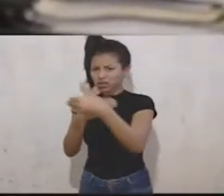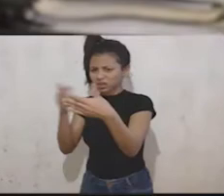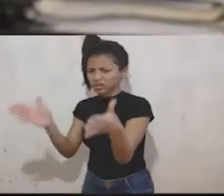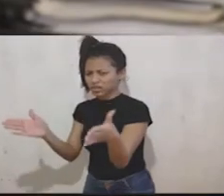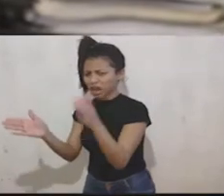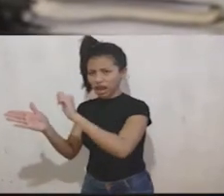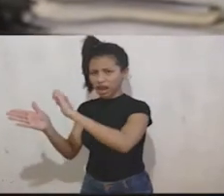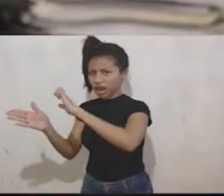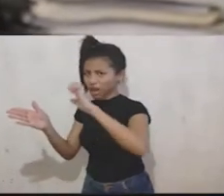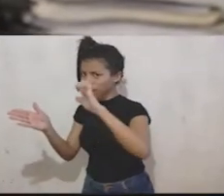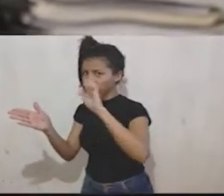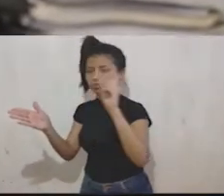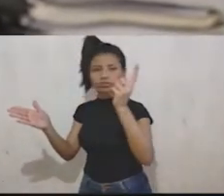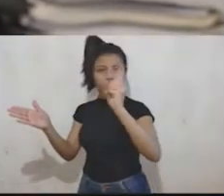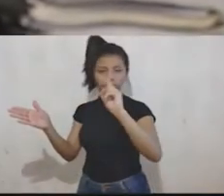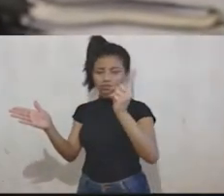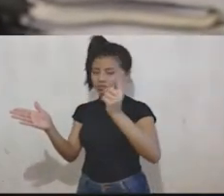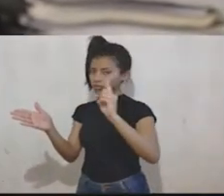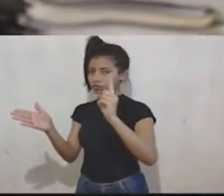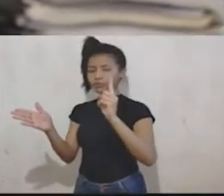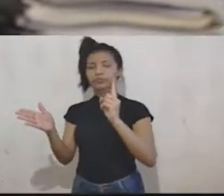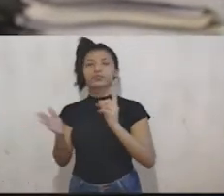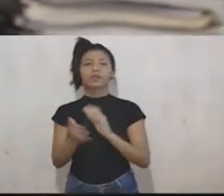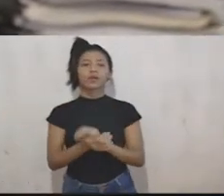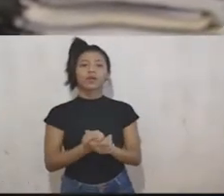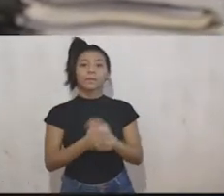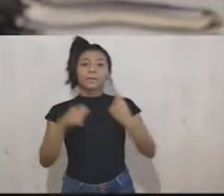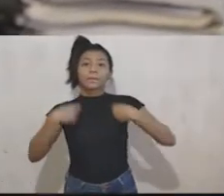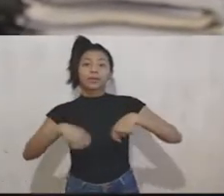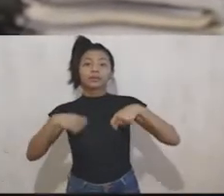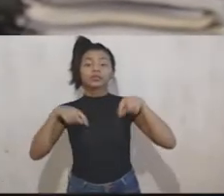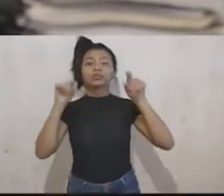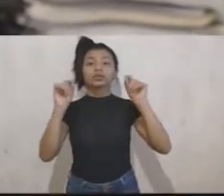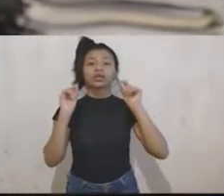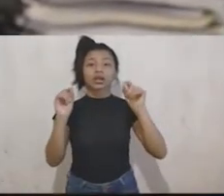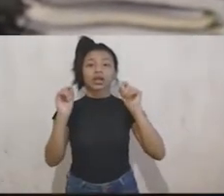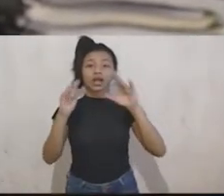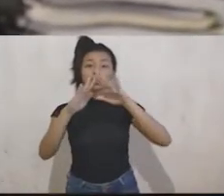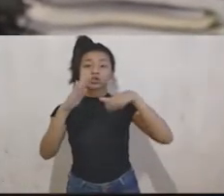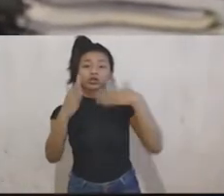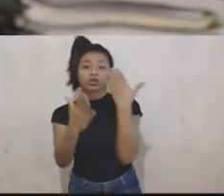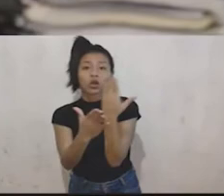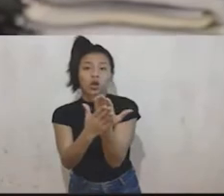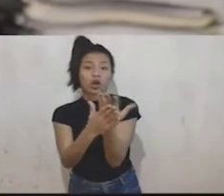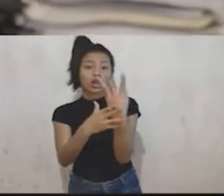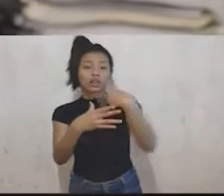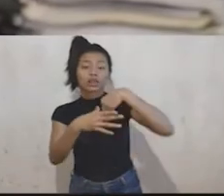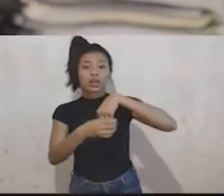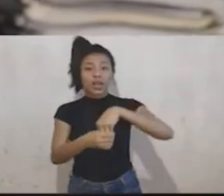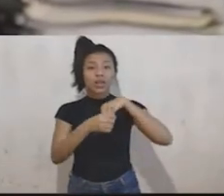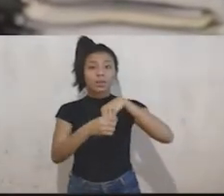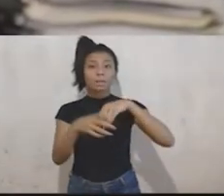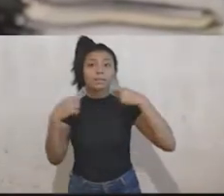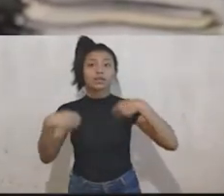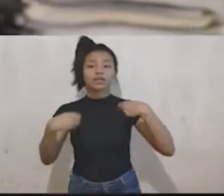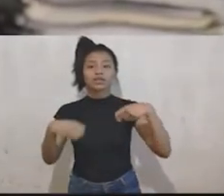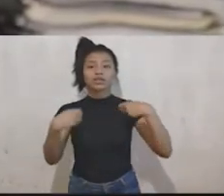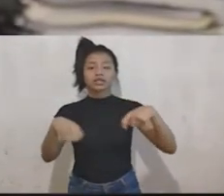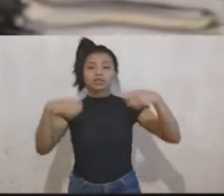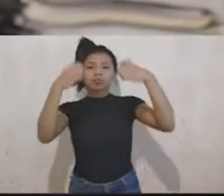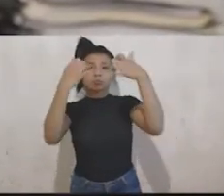escola não se nega, né, a fazer essa inclusão. A gente também busca desenvolver todo